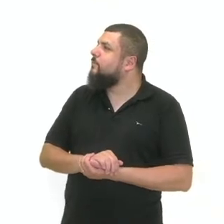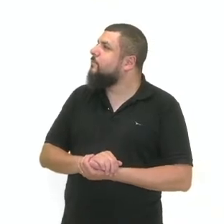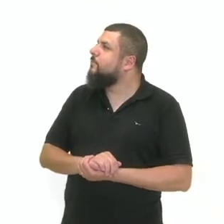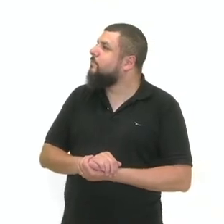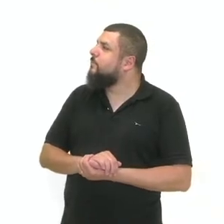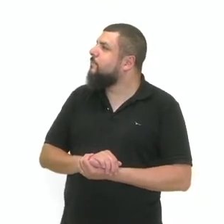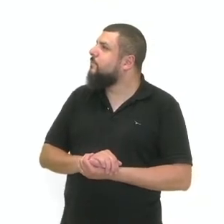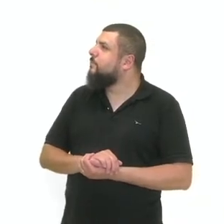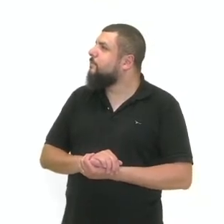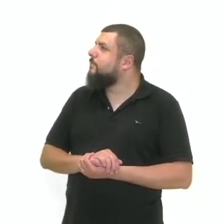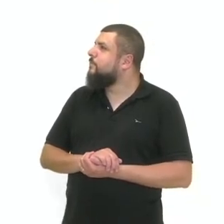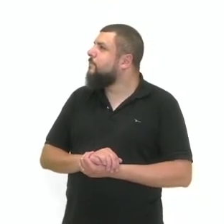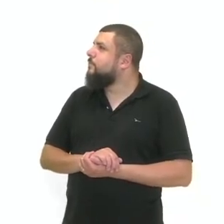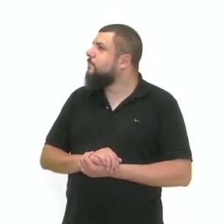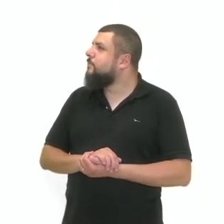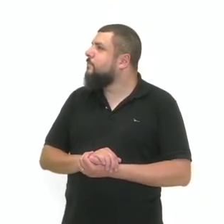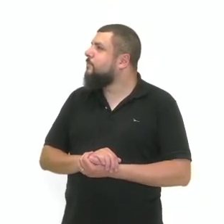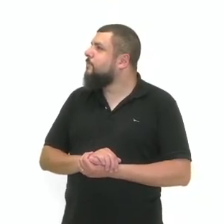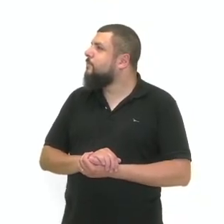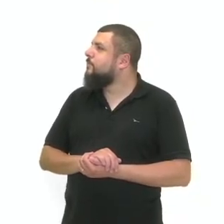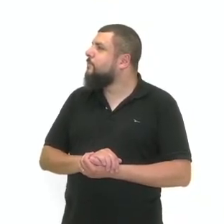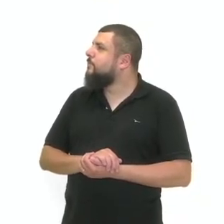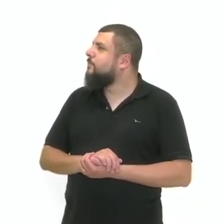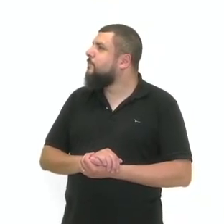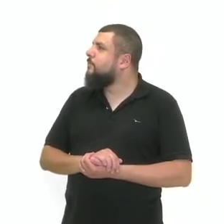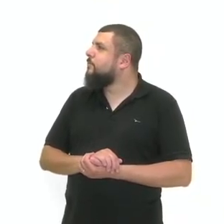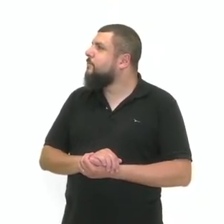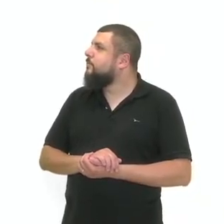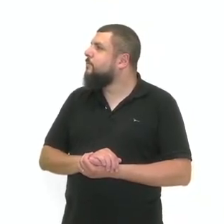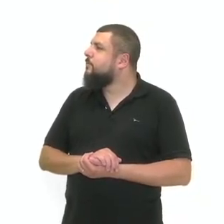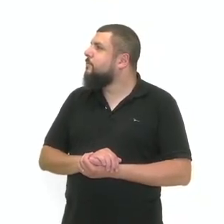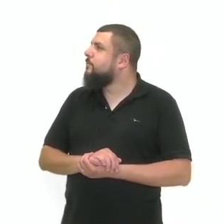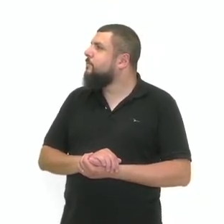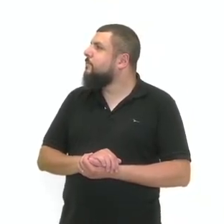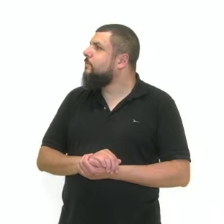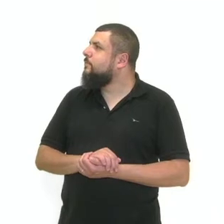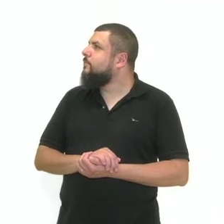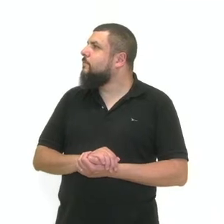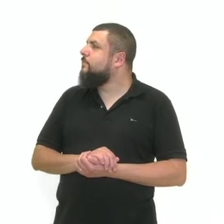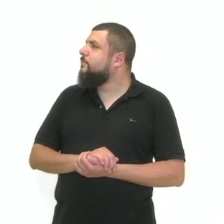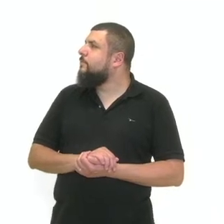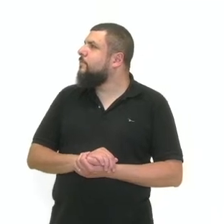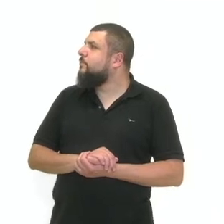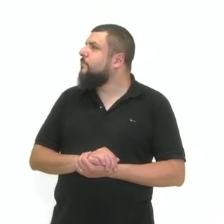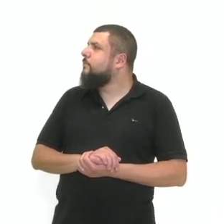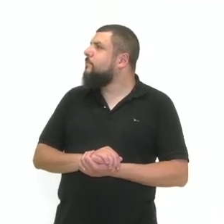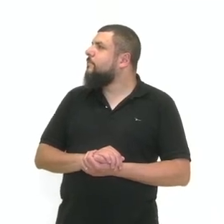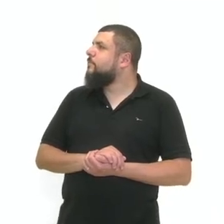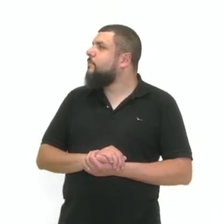uma linha qualquer do triângulo de Pascal, determine